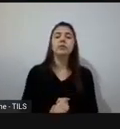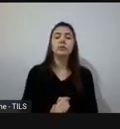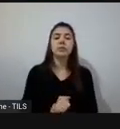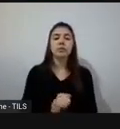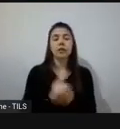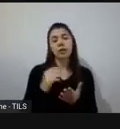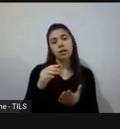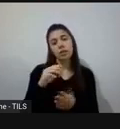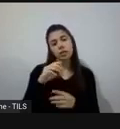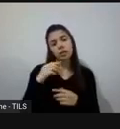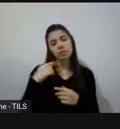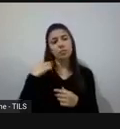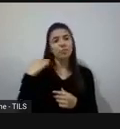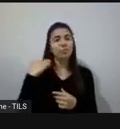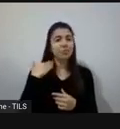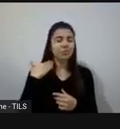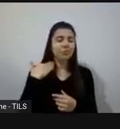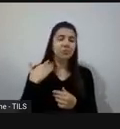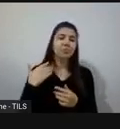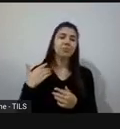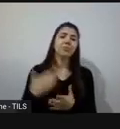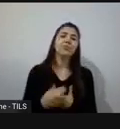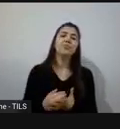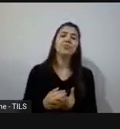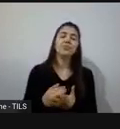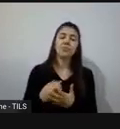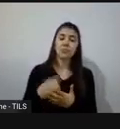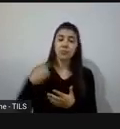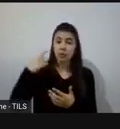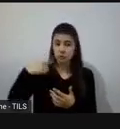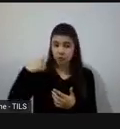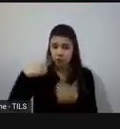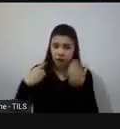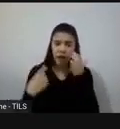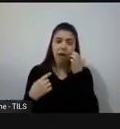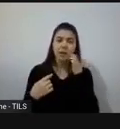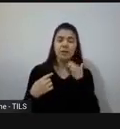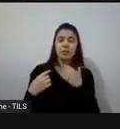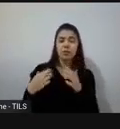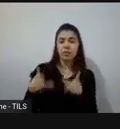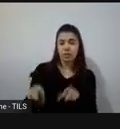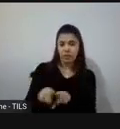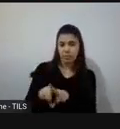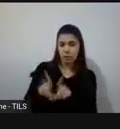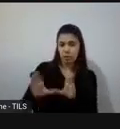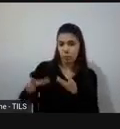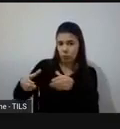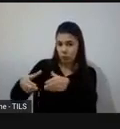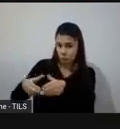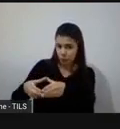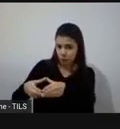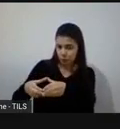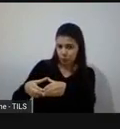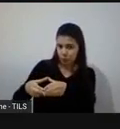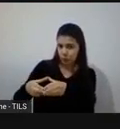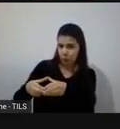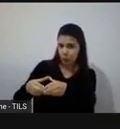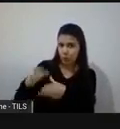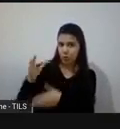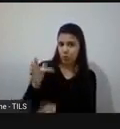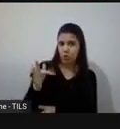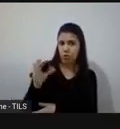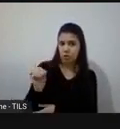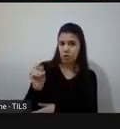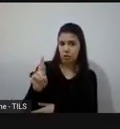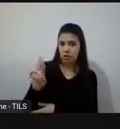que também estuda aqui no Brasil, agora está assistindo, toda a equipe do Fora que está prestigiando também, ou vai assistir a live depois, porque o nosso expediente